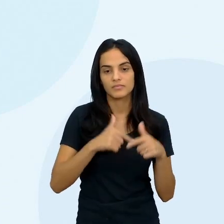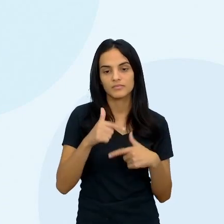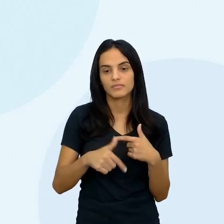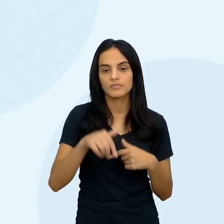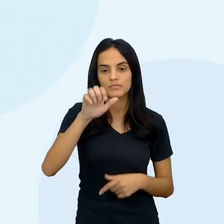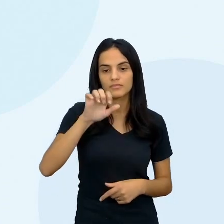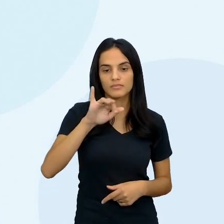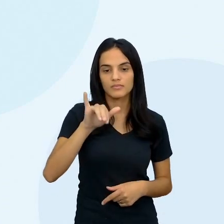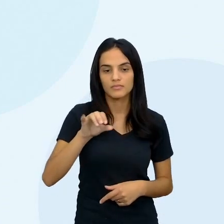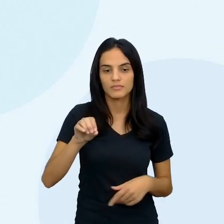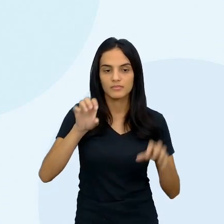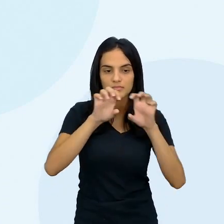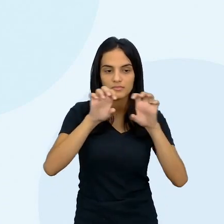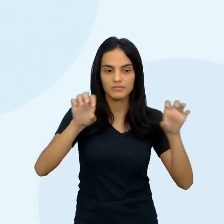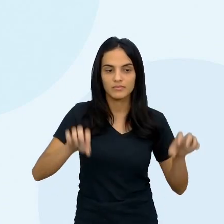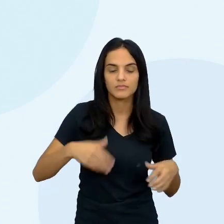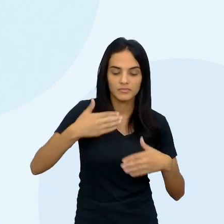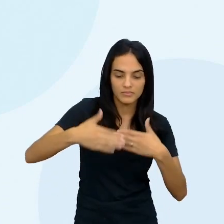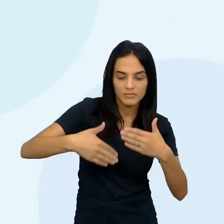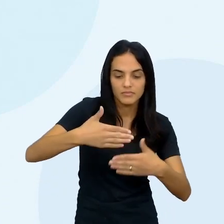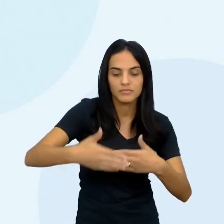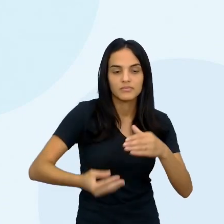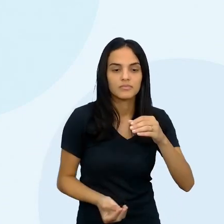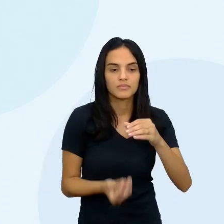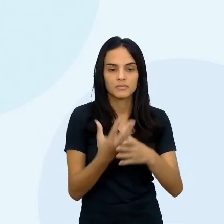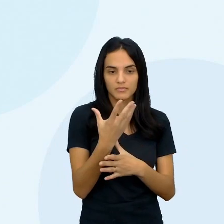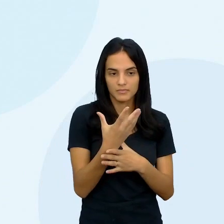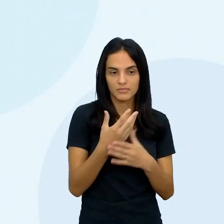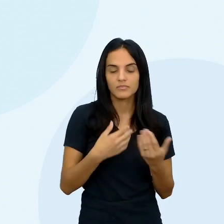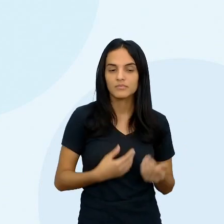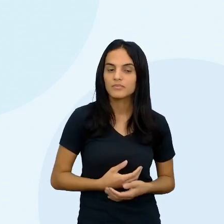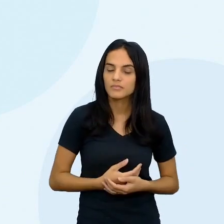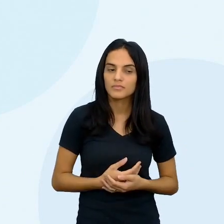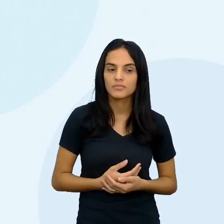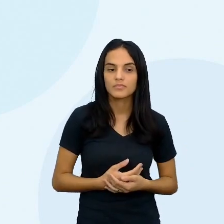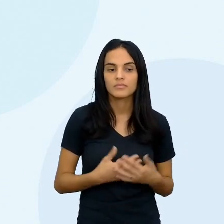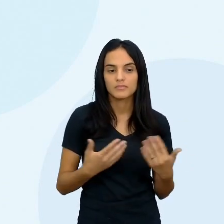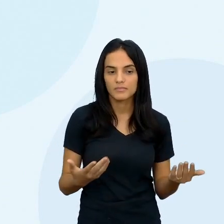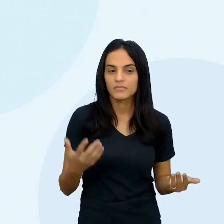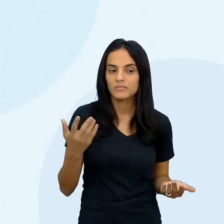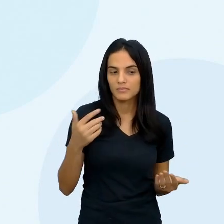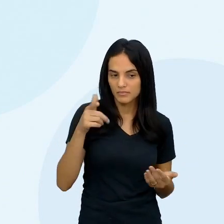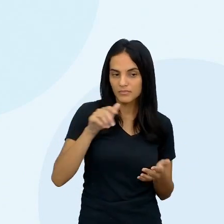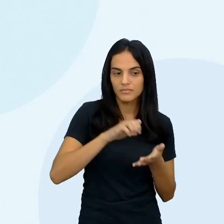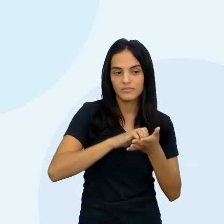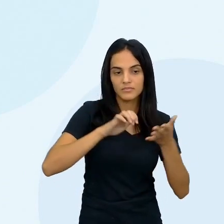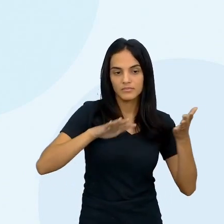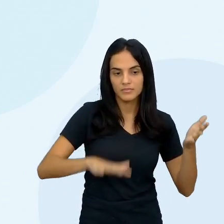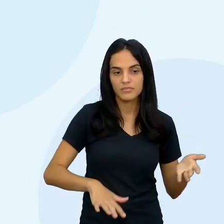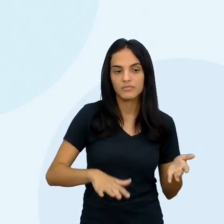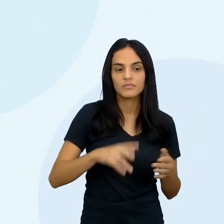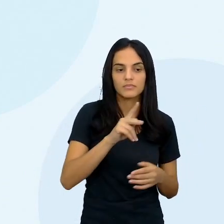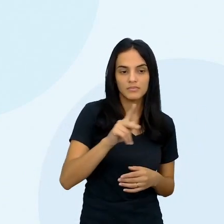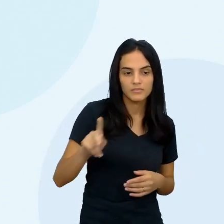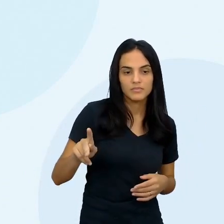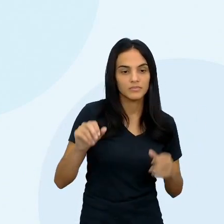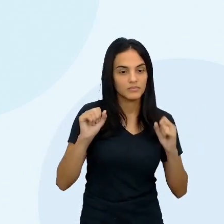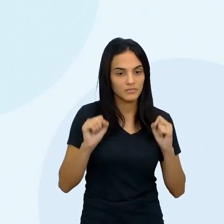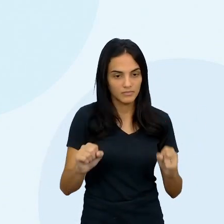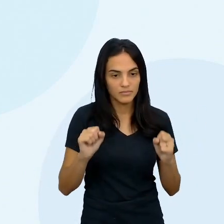eixo estruturante e processo criativo. Então, nessa atividade, o professor